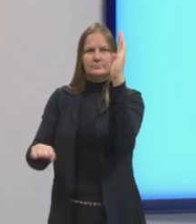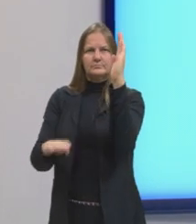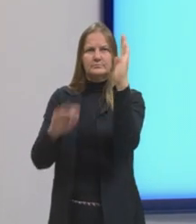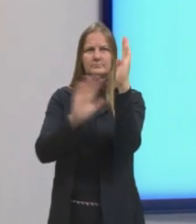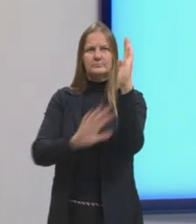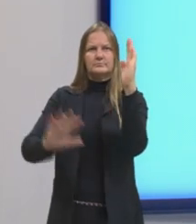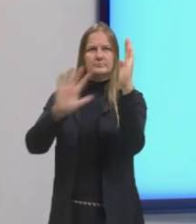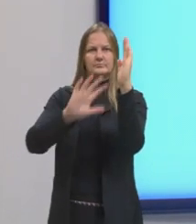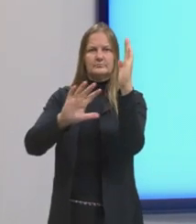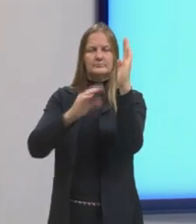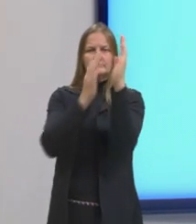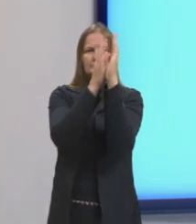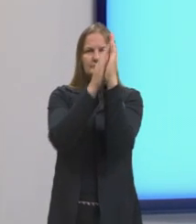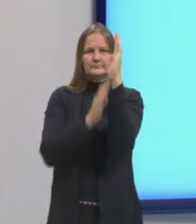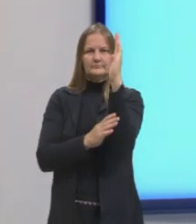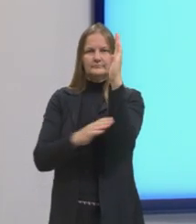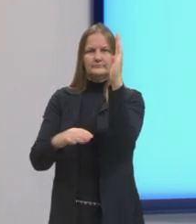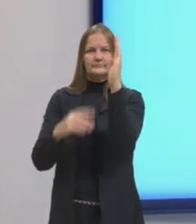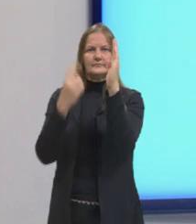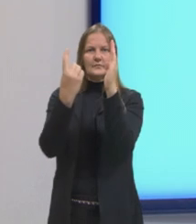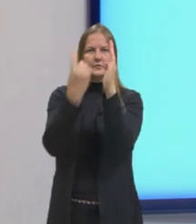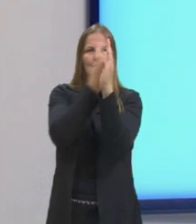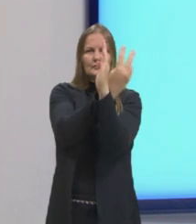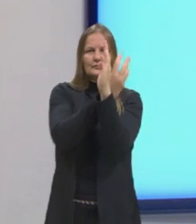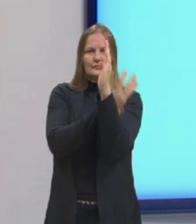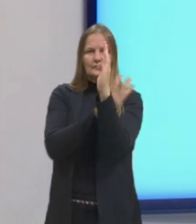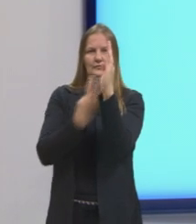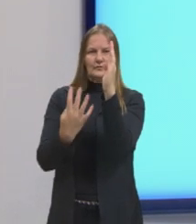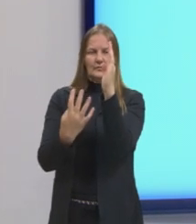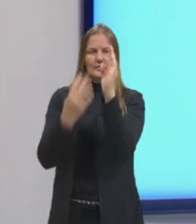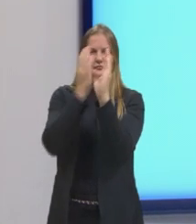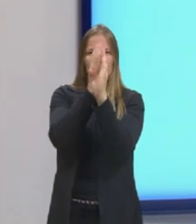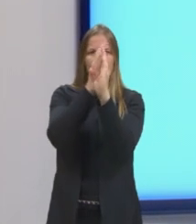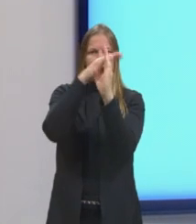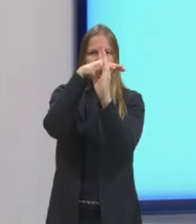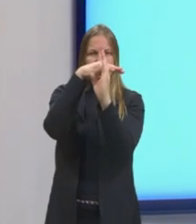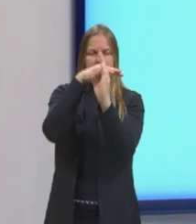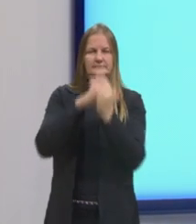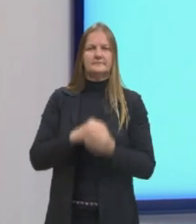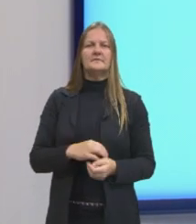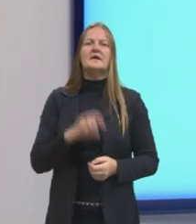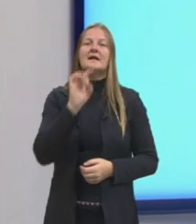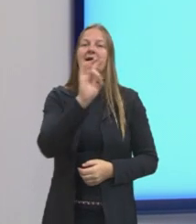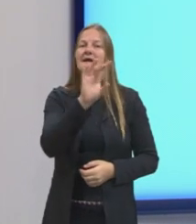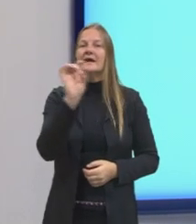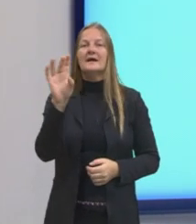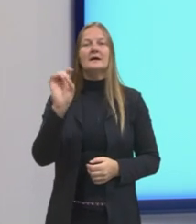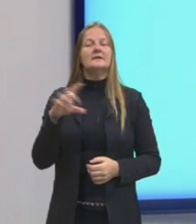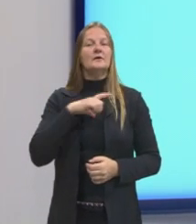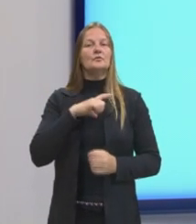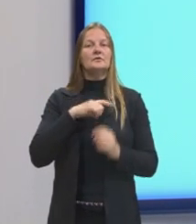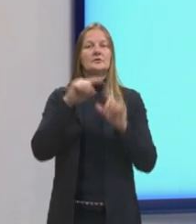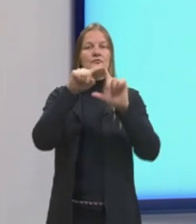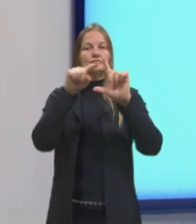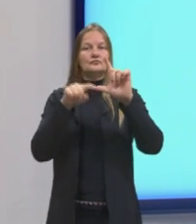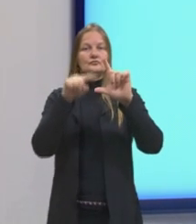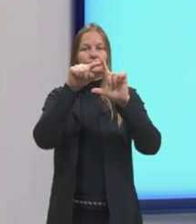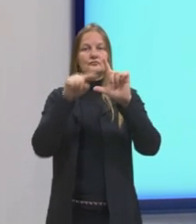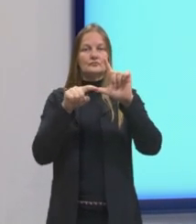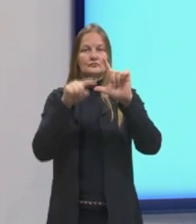de vida então um plano em quatro quadrantes cada um desses quadrantes Então eu tenho uma angulação